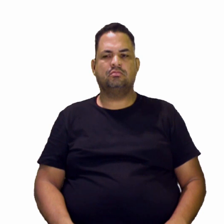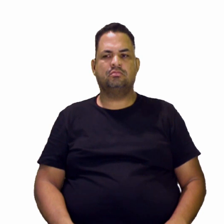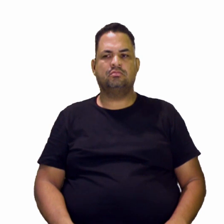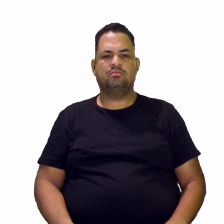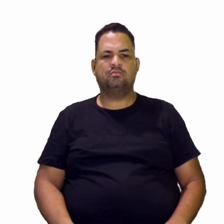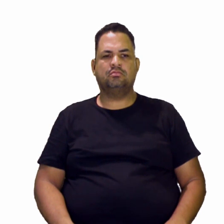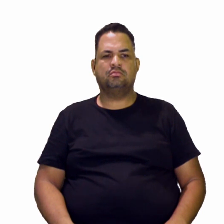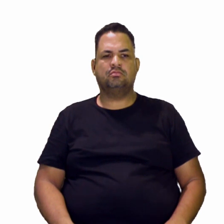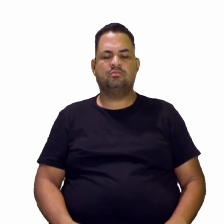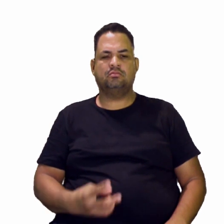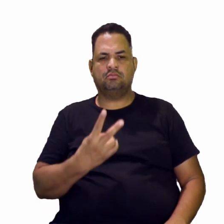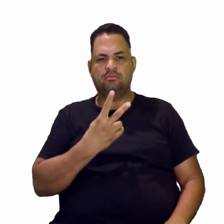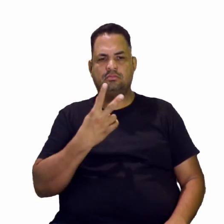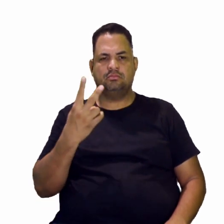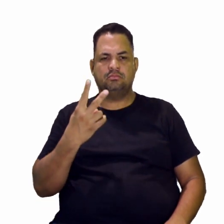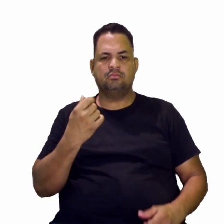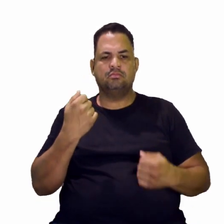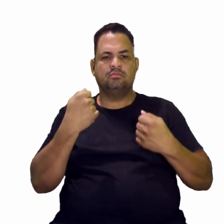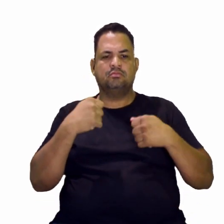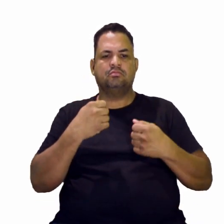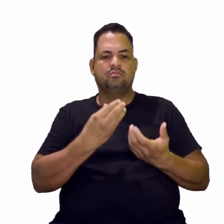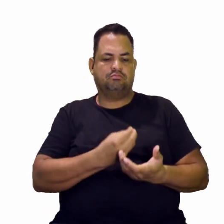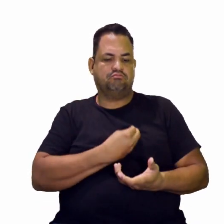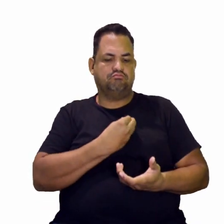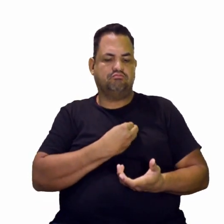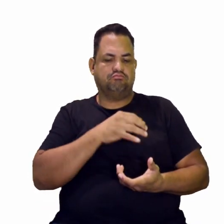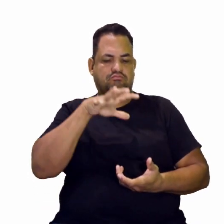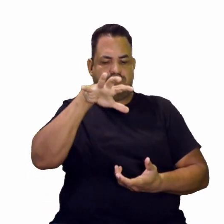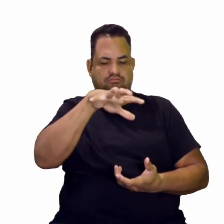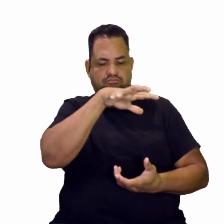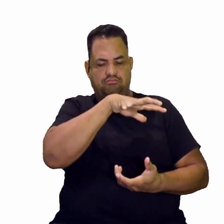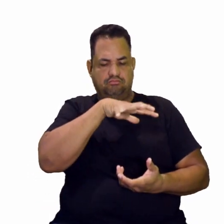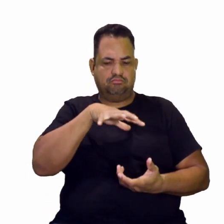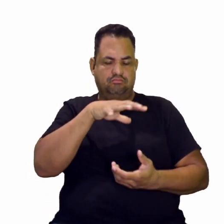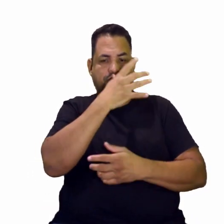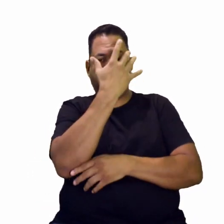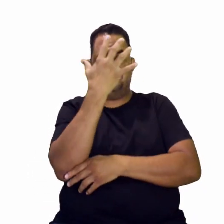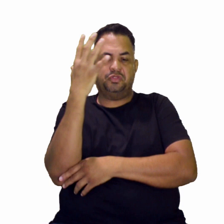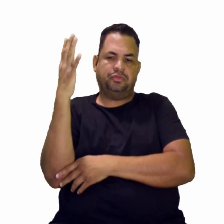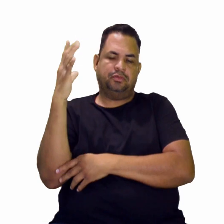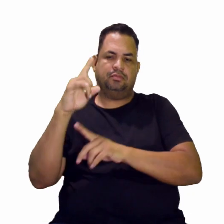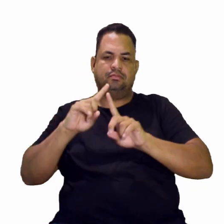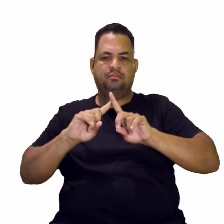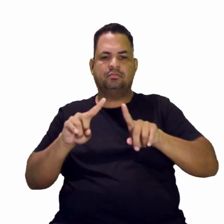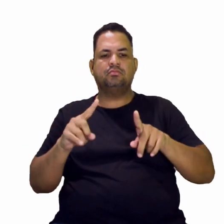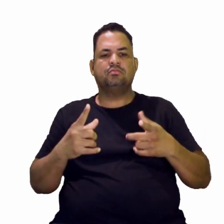Que as duas podem viver ali na mesma, são da floresta,